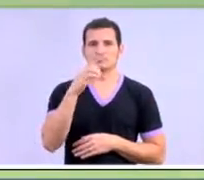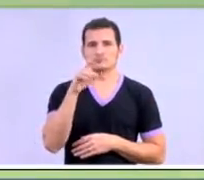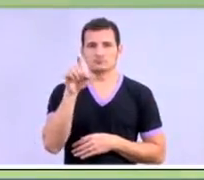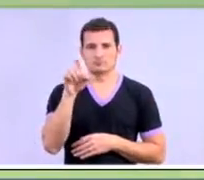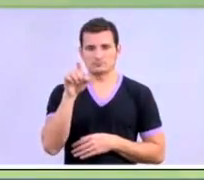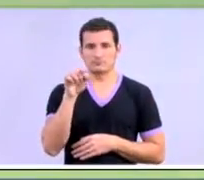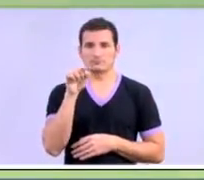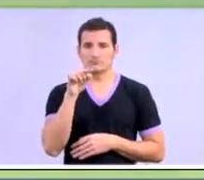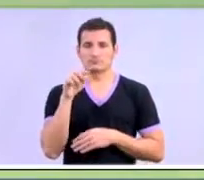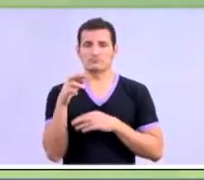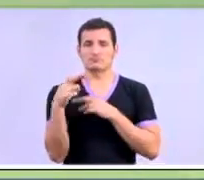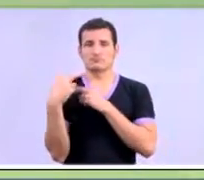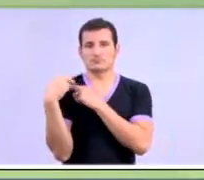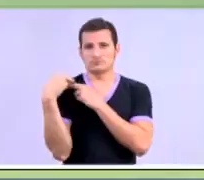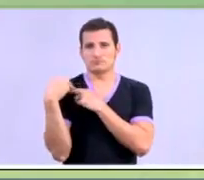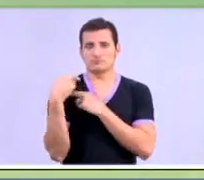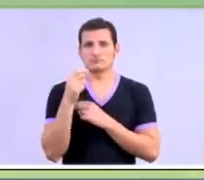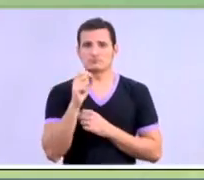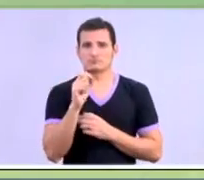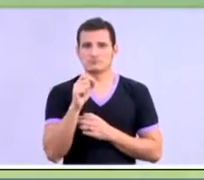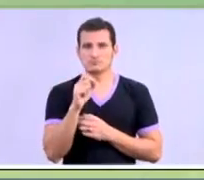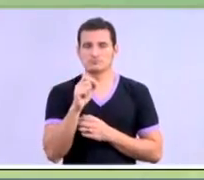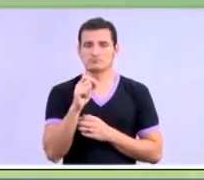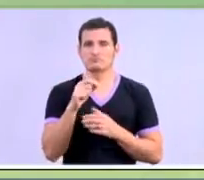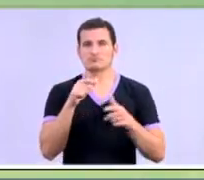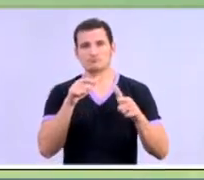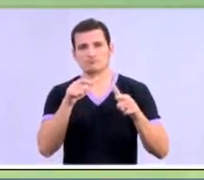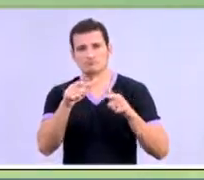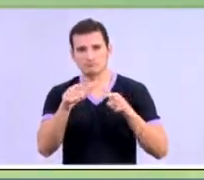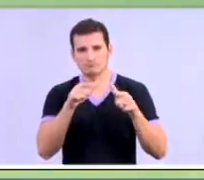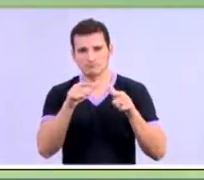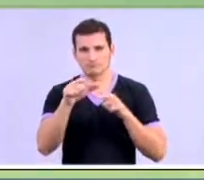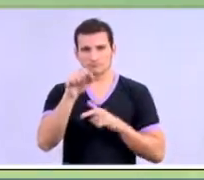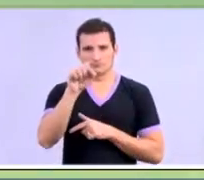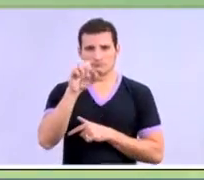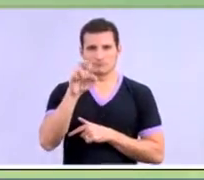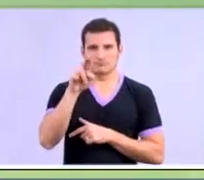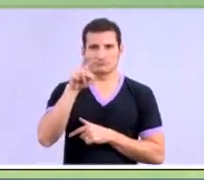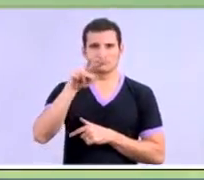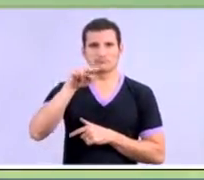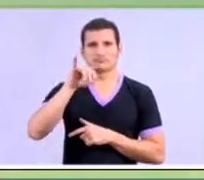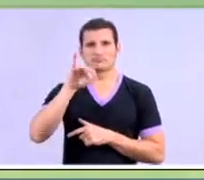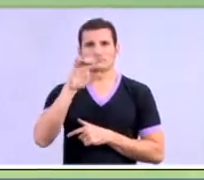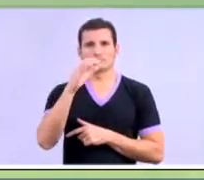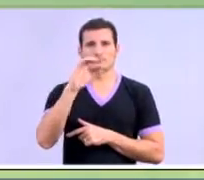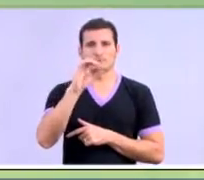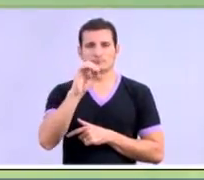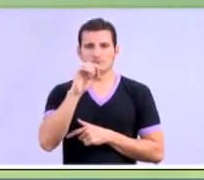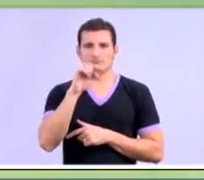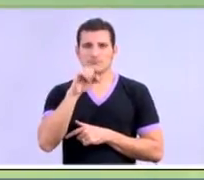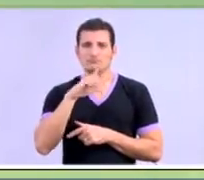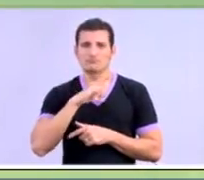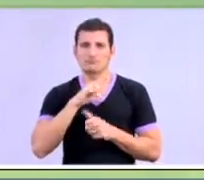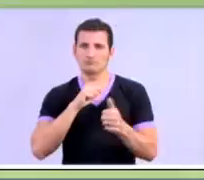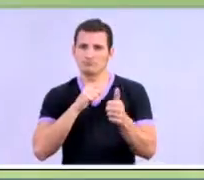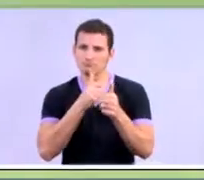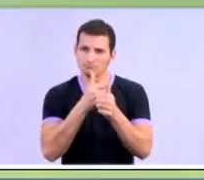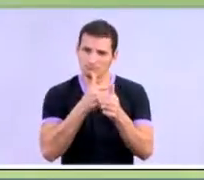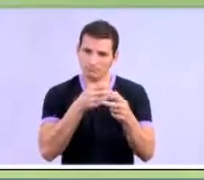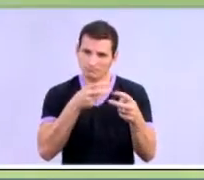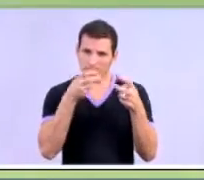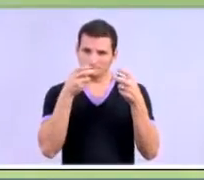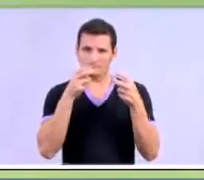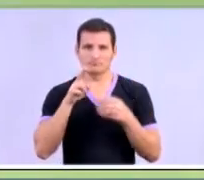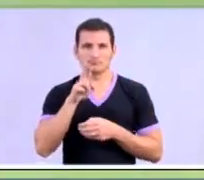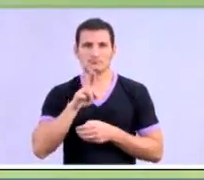por disponibilizar os serviços. É a camada que fica mais próxima da percepção dos usuários.